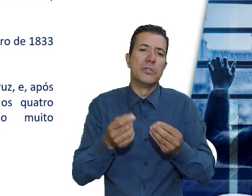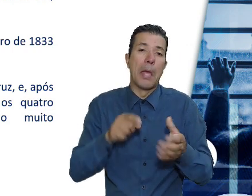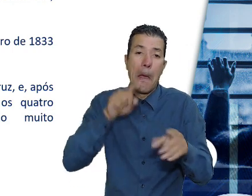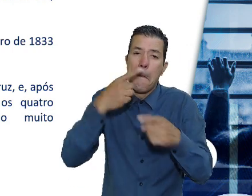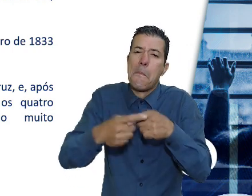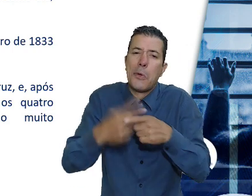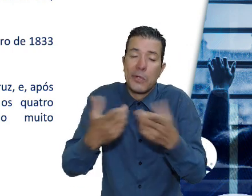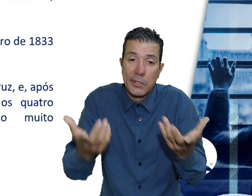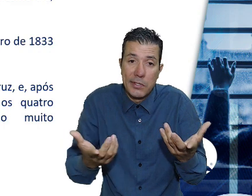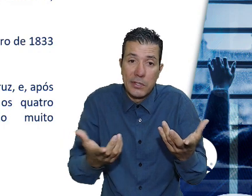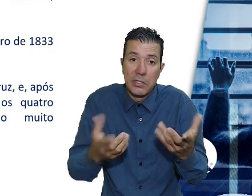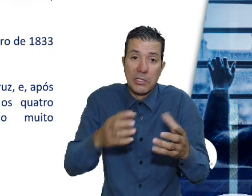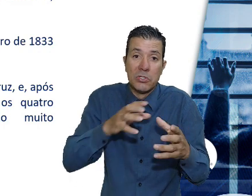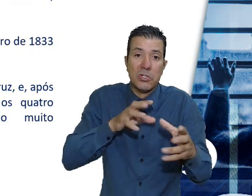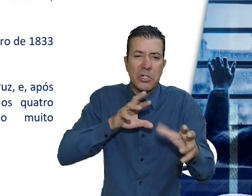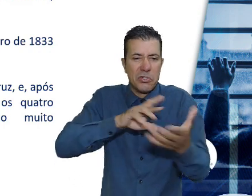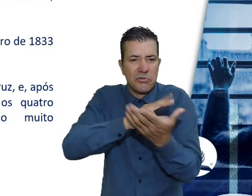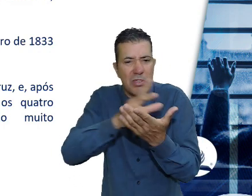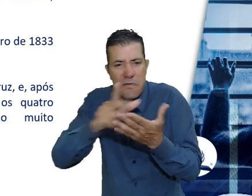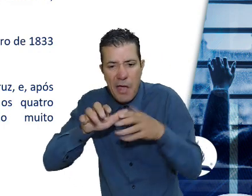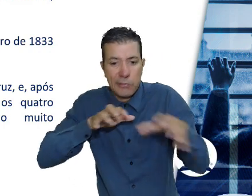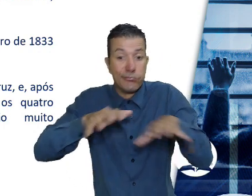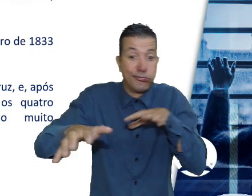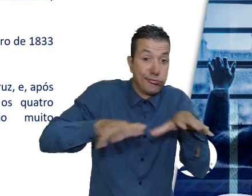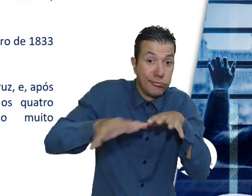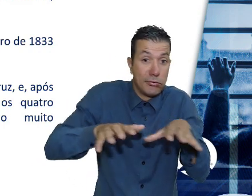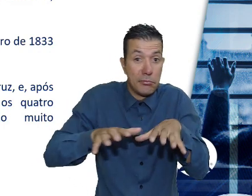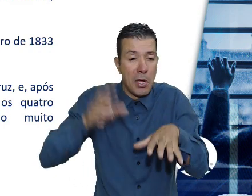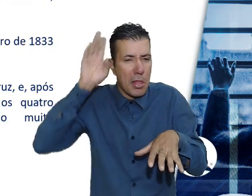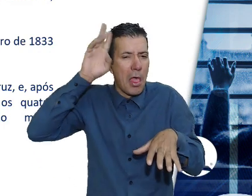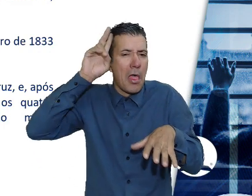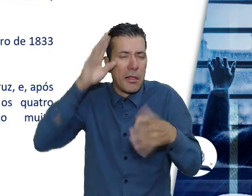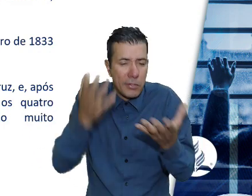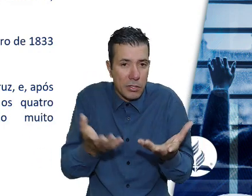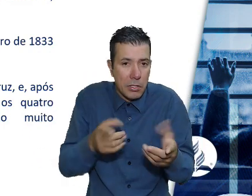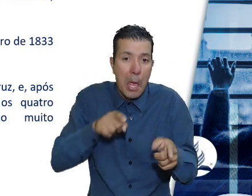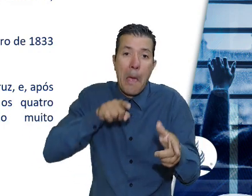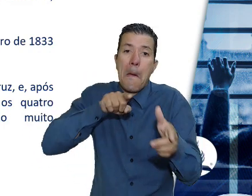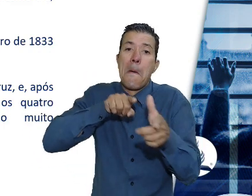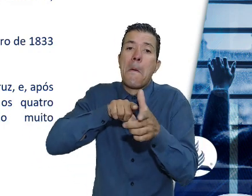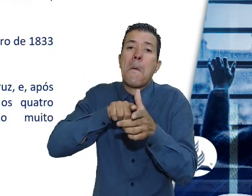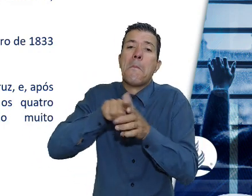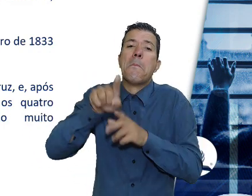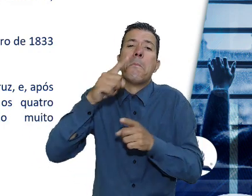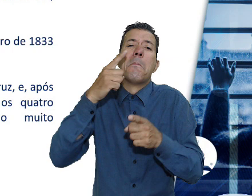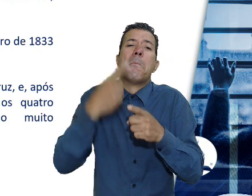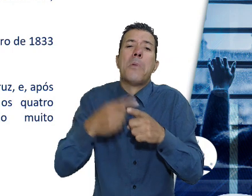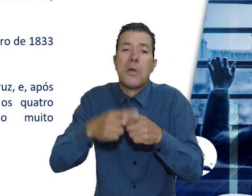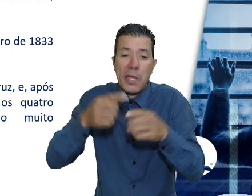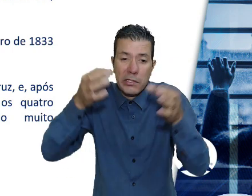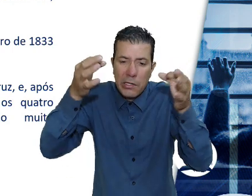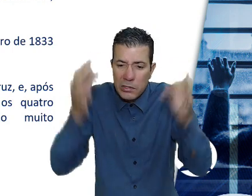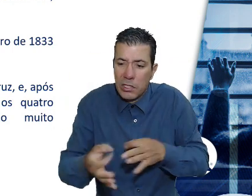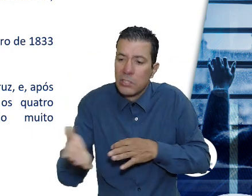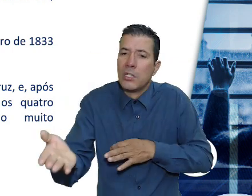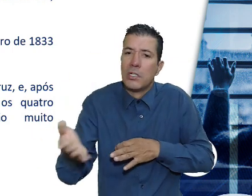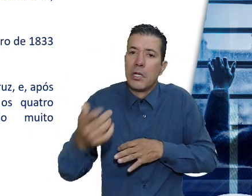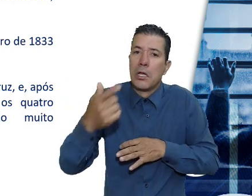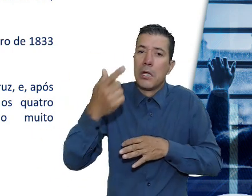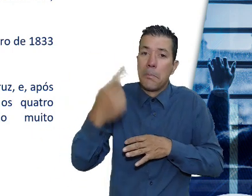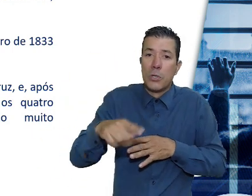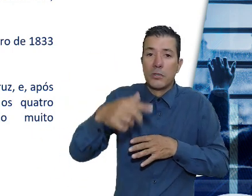que, se há tantos terremotos ao longo da história, por que, que a gente afirma categoricamente que esse terremoto